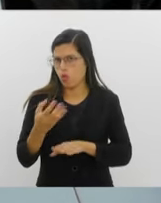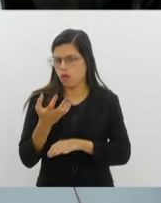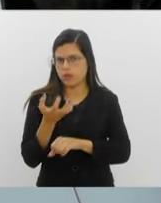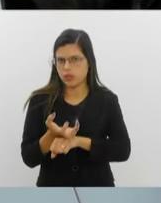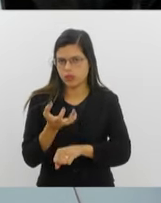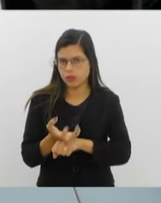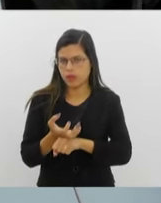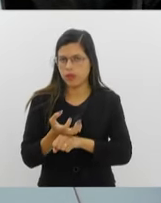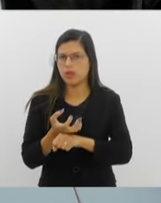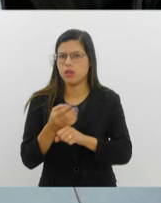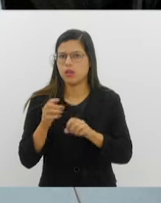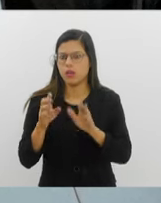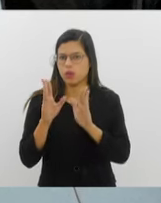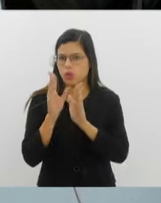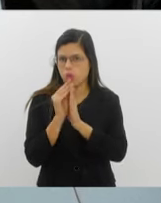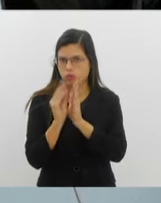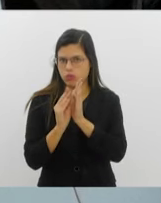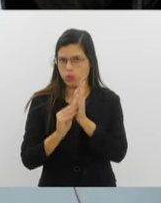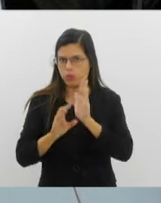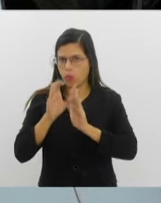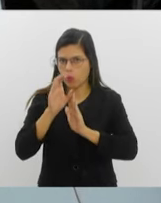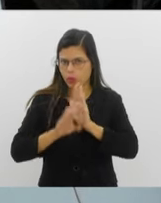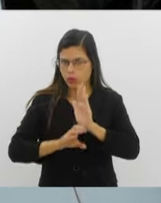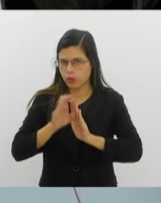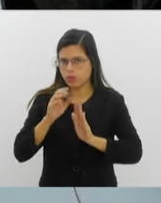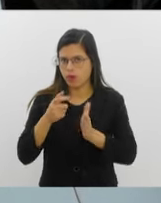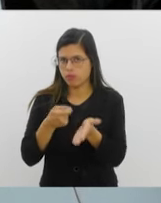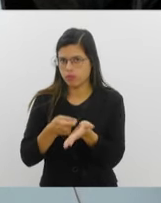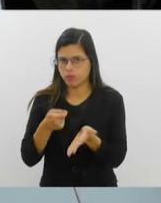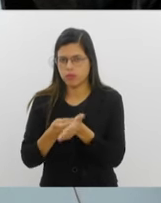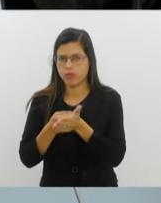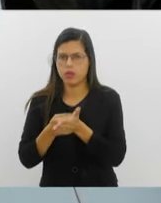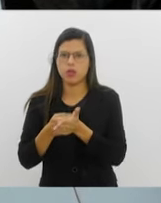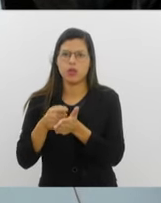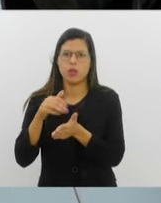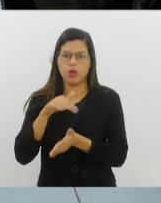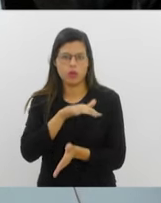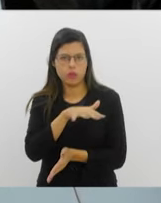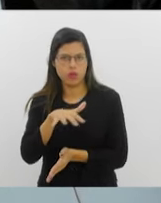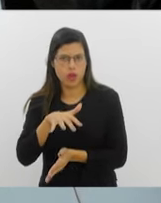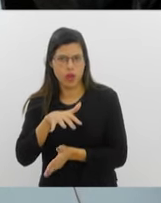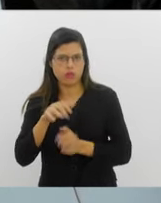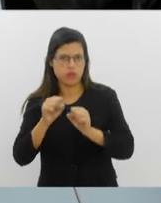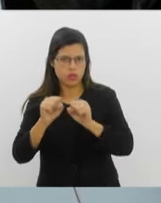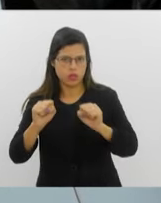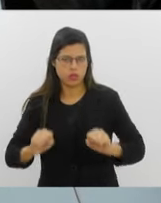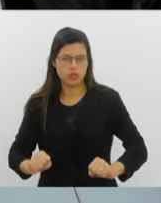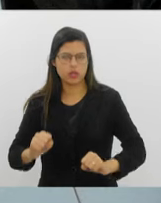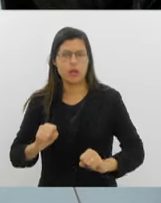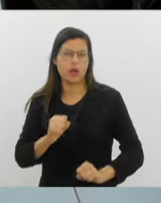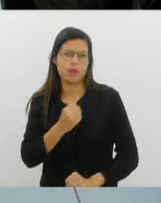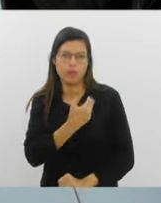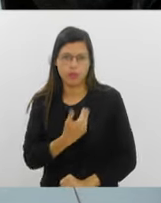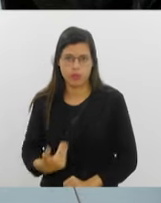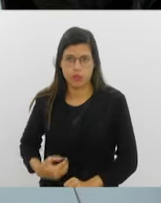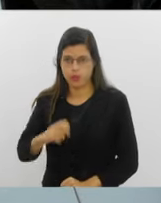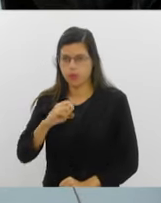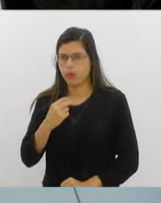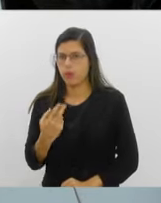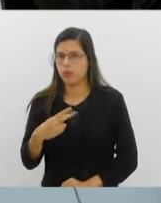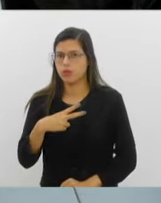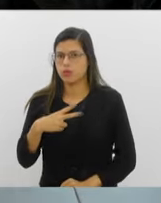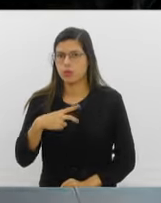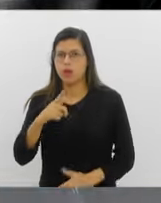conteúdos curriculares obrigatórios na rede pública ou privada de educação é de competência